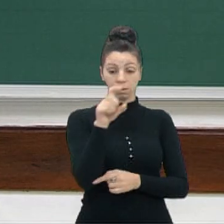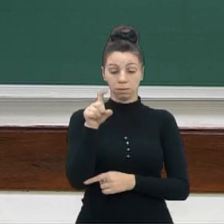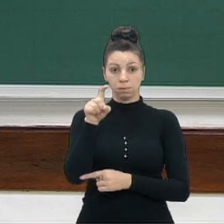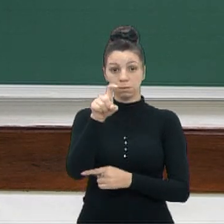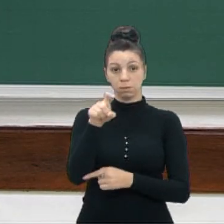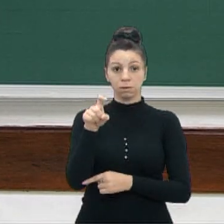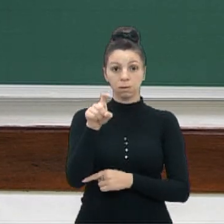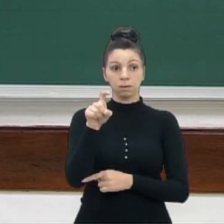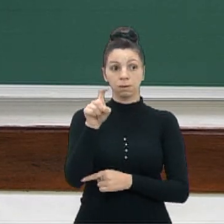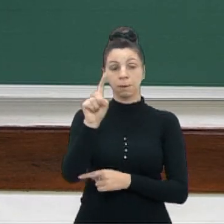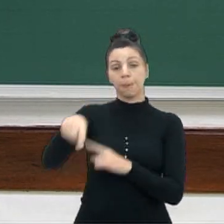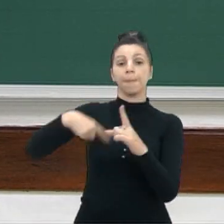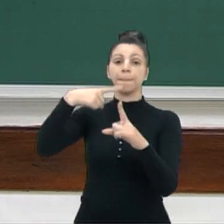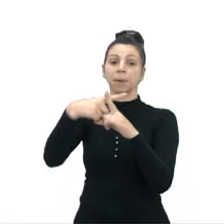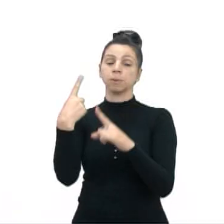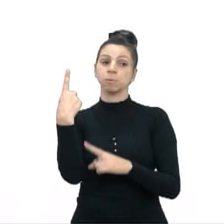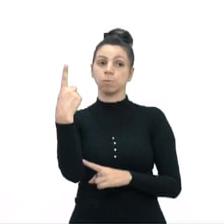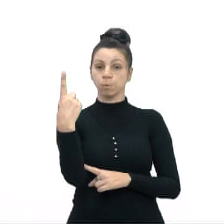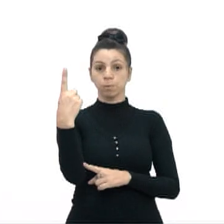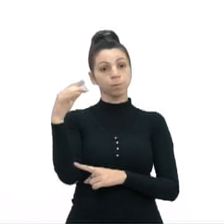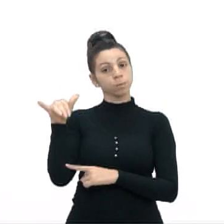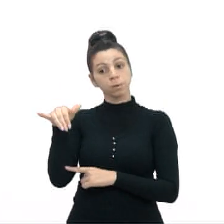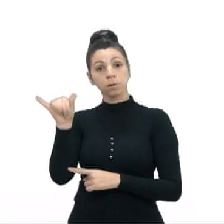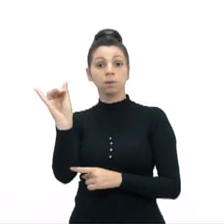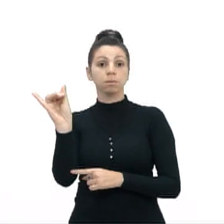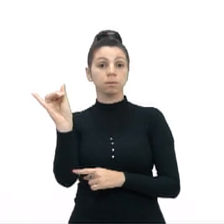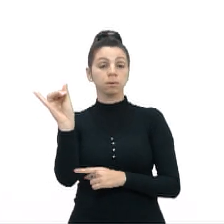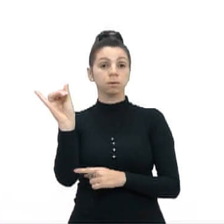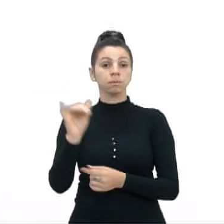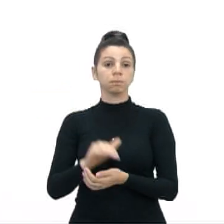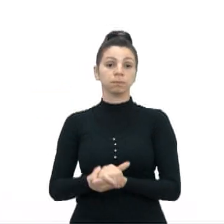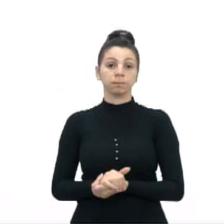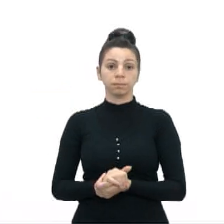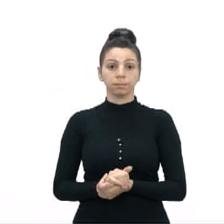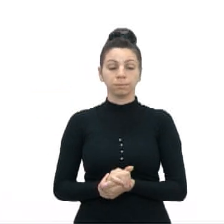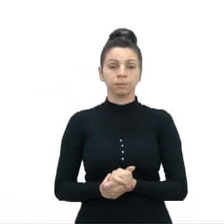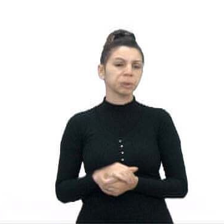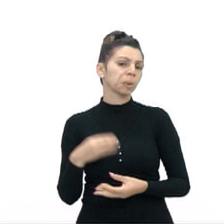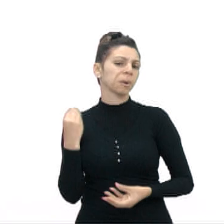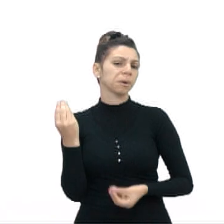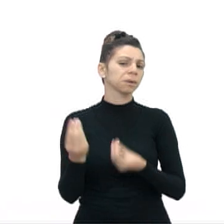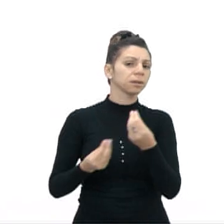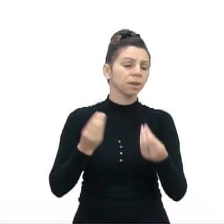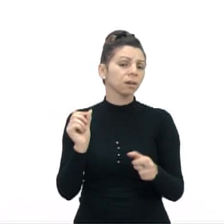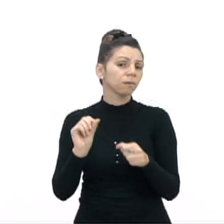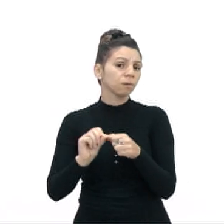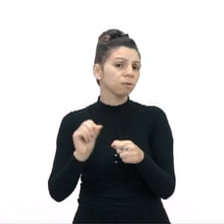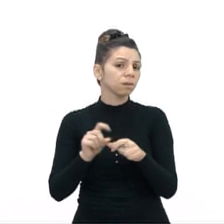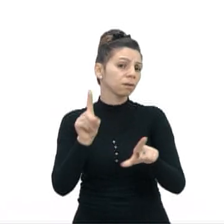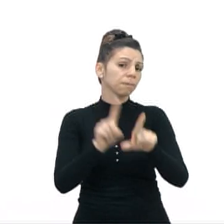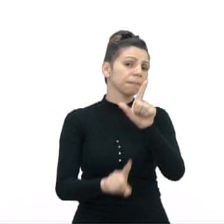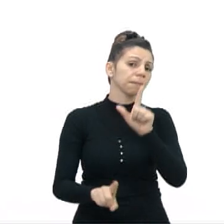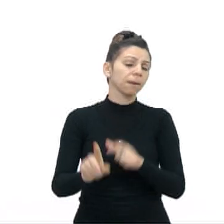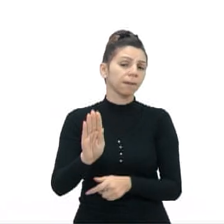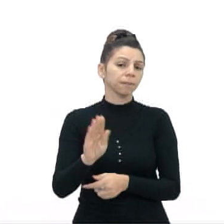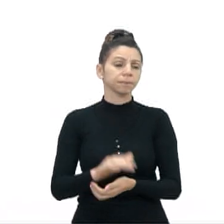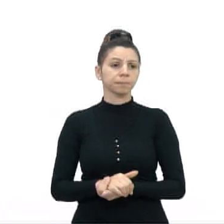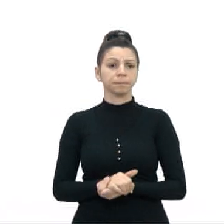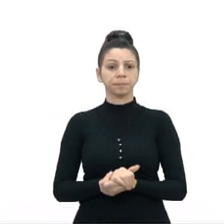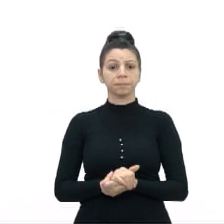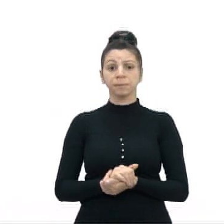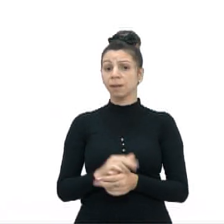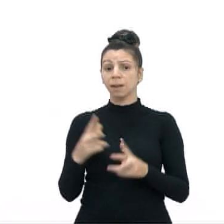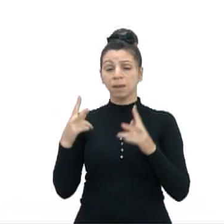10x mais 1y, certo? O que eu vou fazer na letra B? Mesma coisa, só que